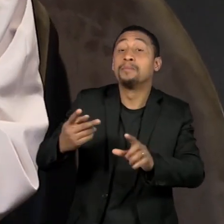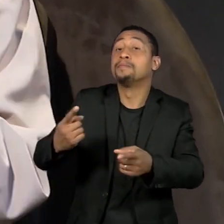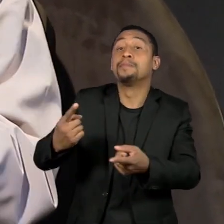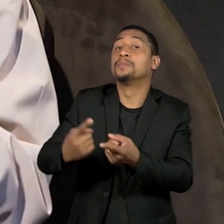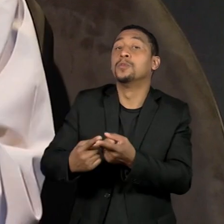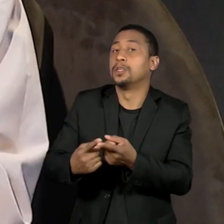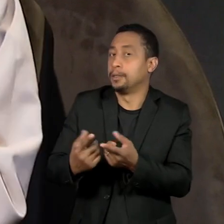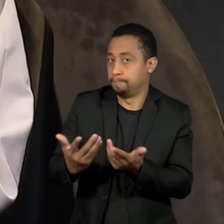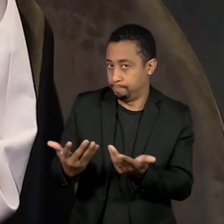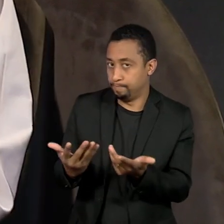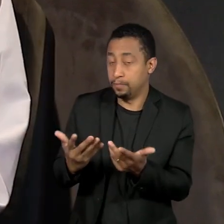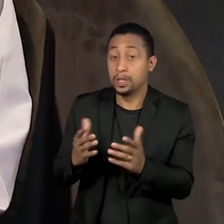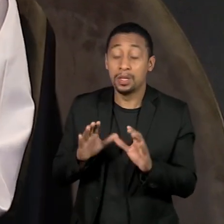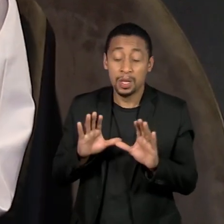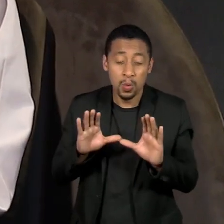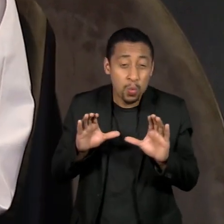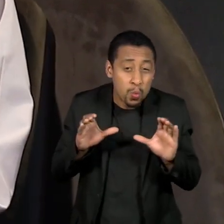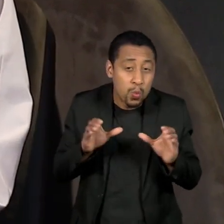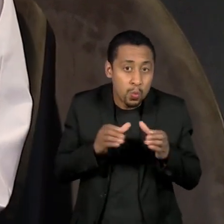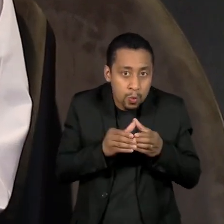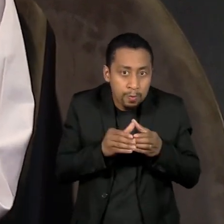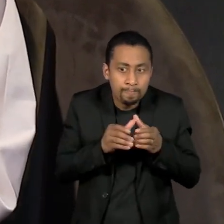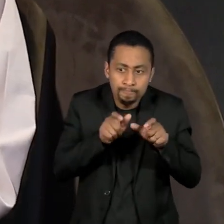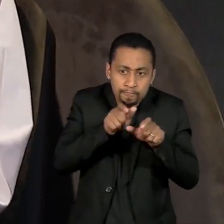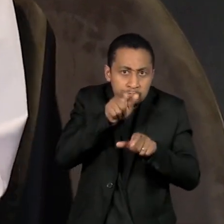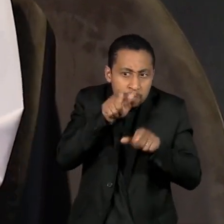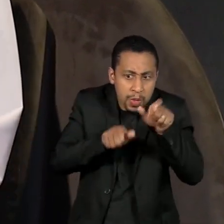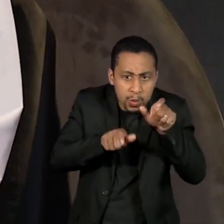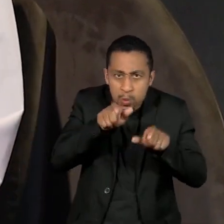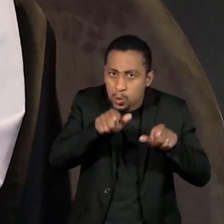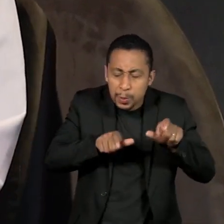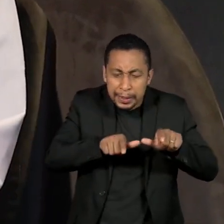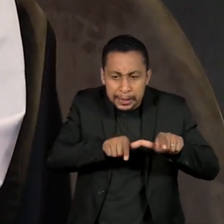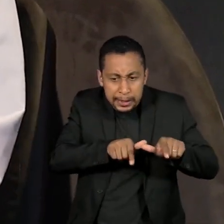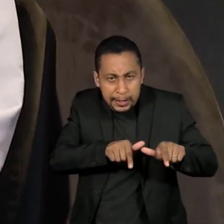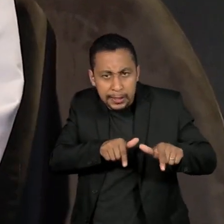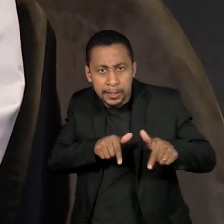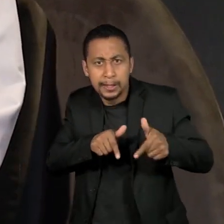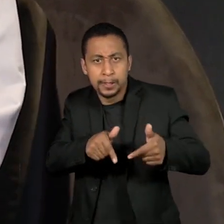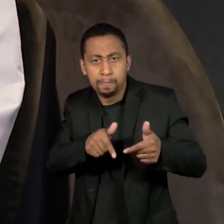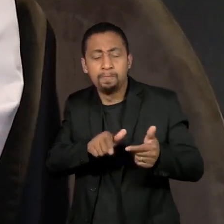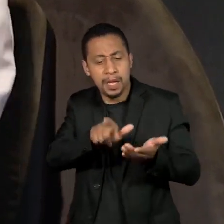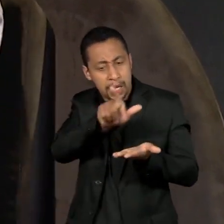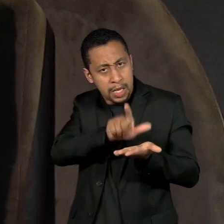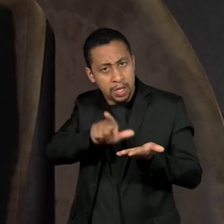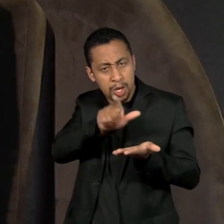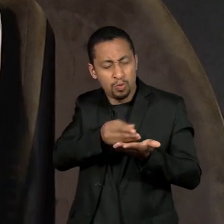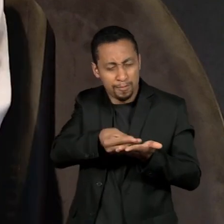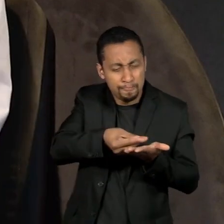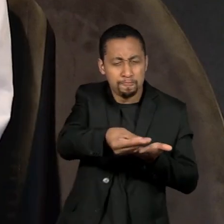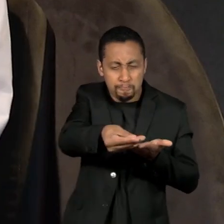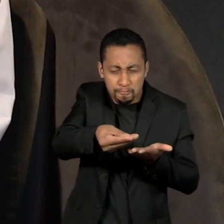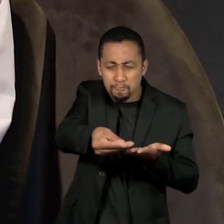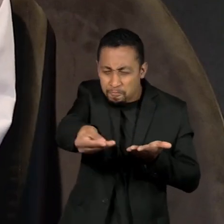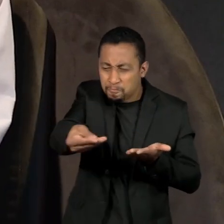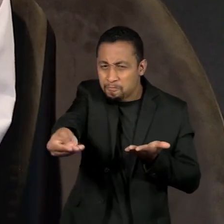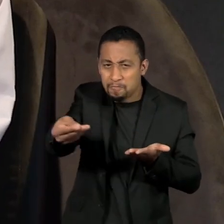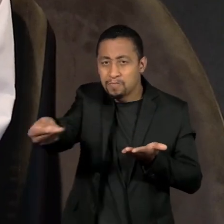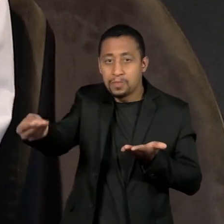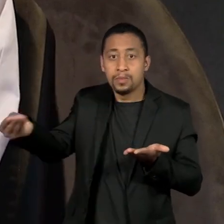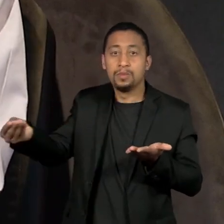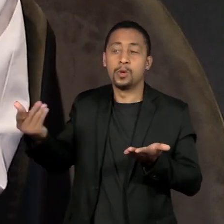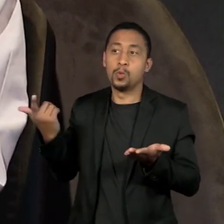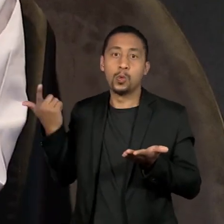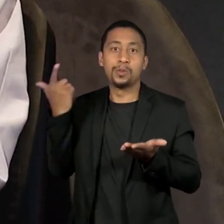de um conjunto de agentes, não é, que fazem com que a literatura chegue nas pessoas. Não